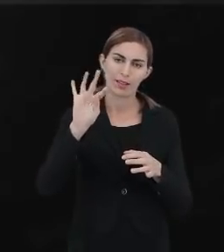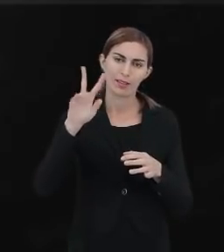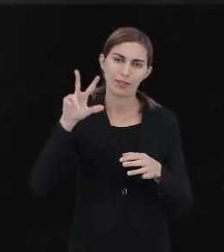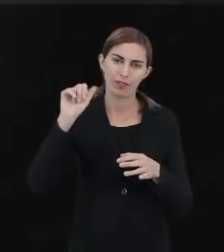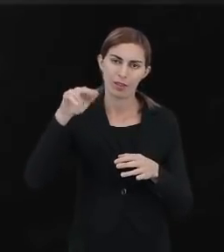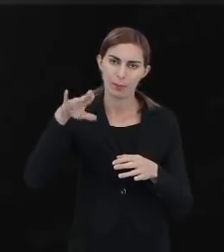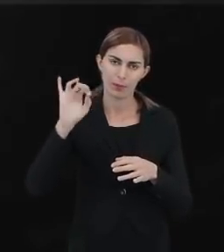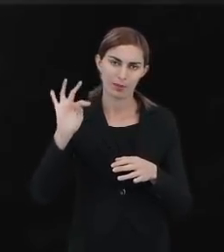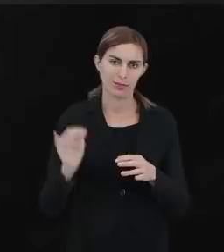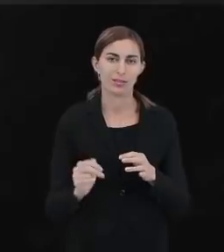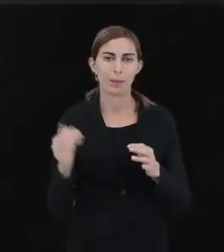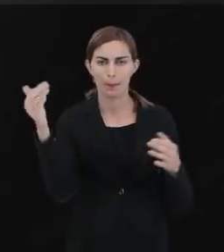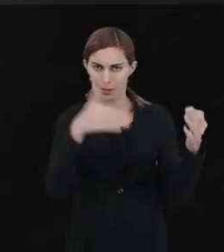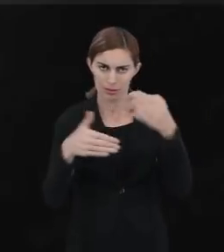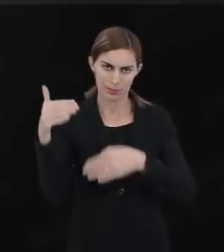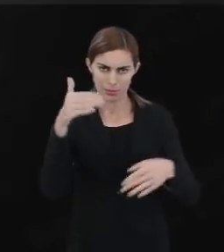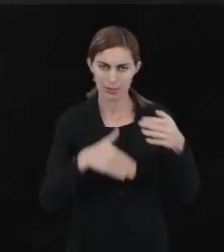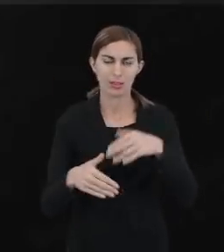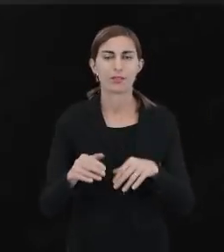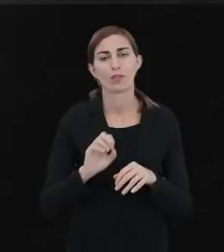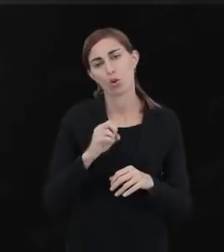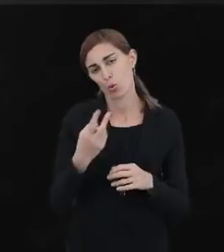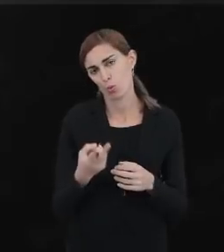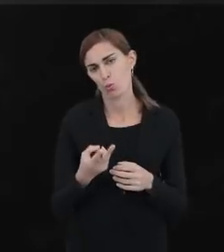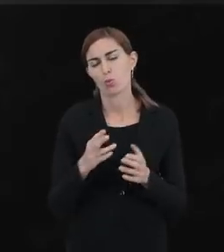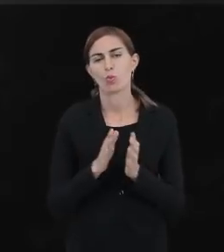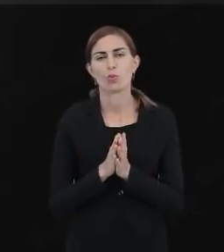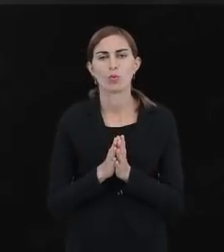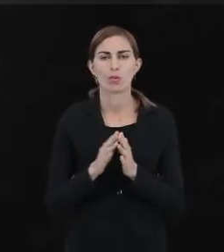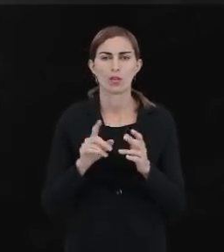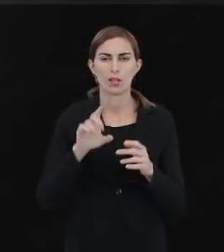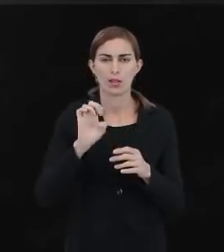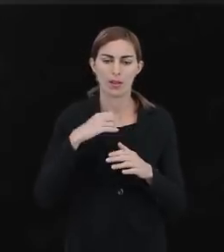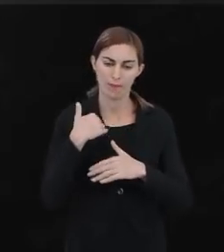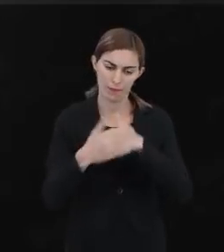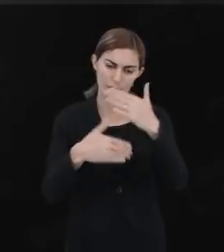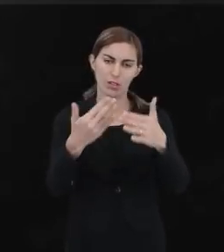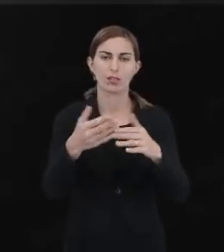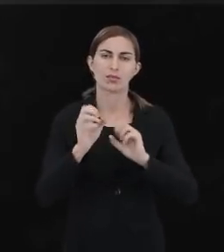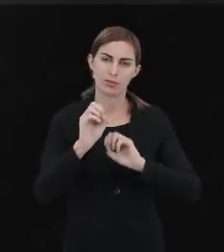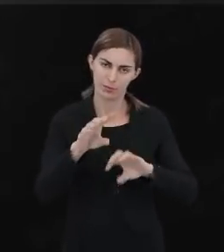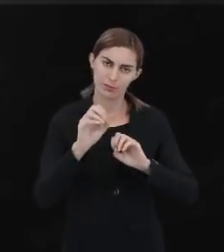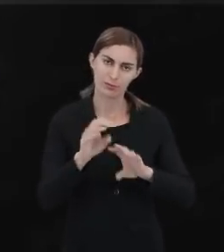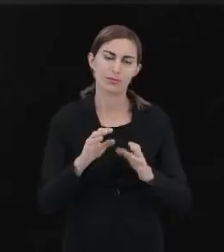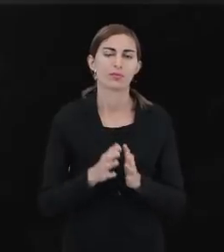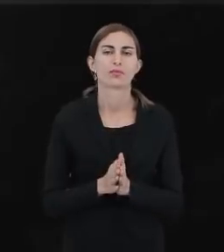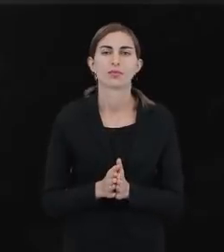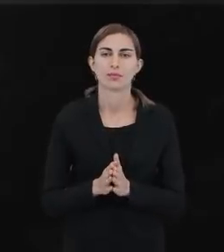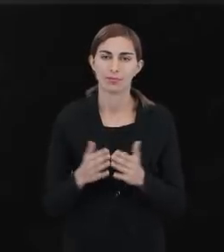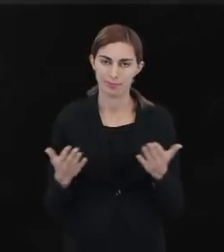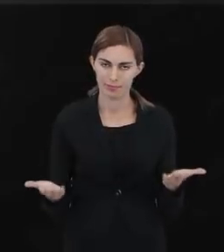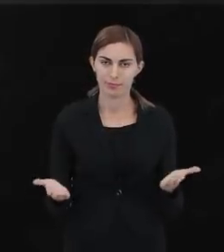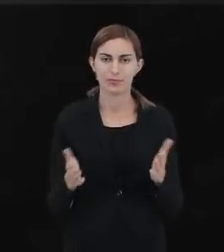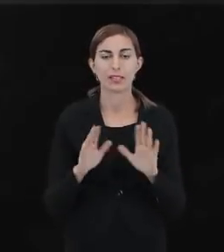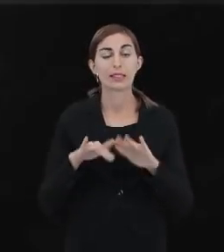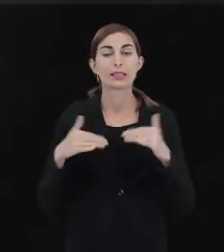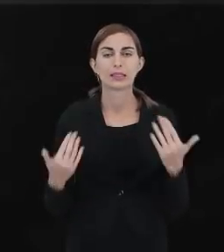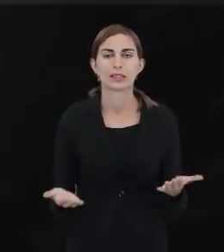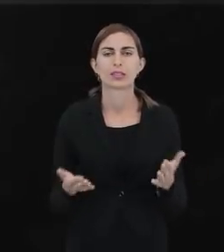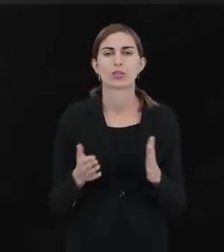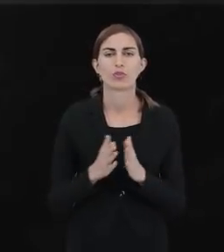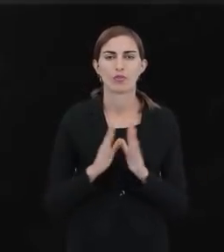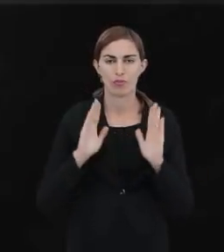participativa que você mencionou como elemento de avanço educacional da escola né então